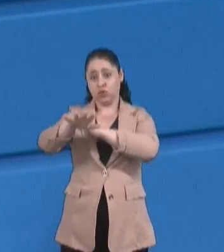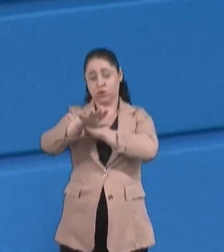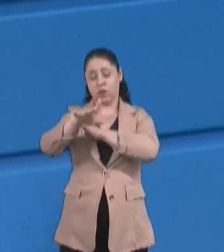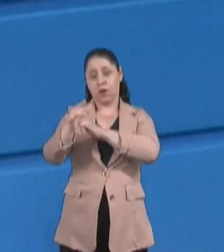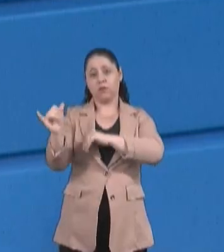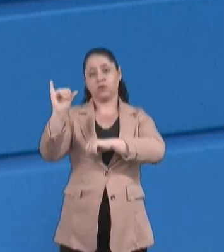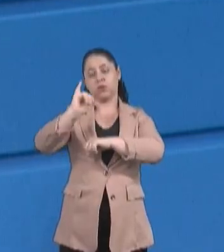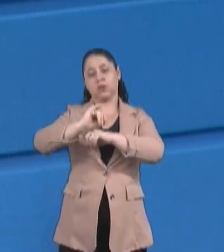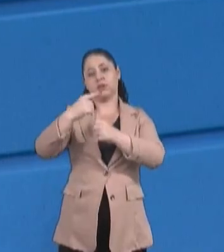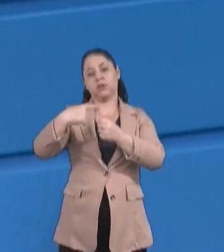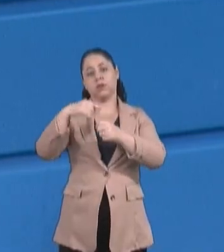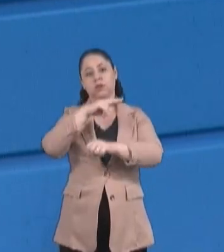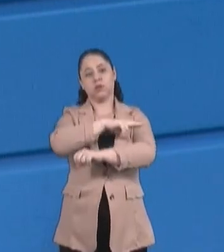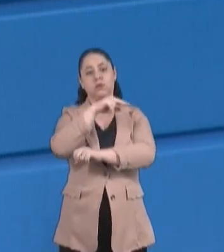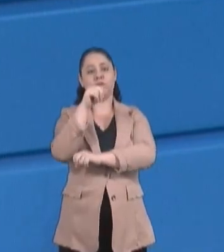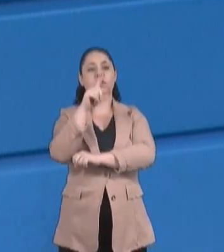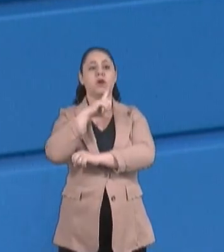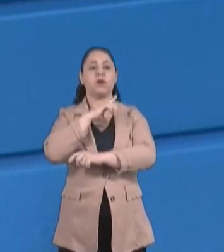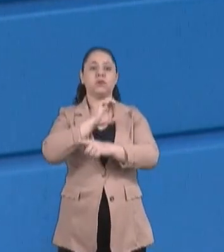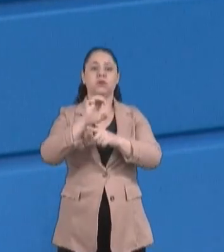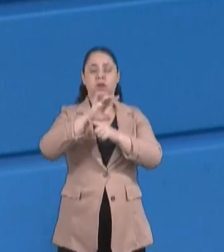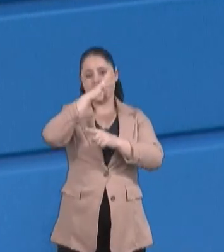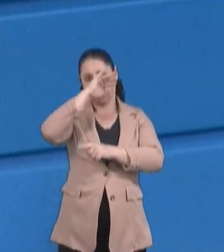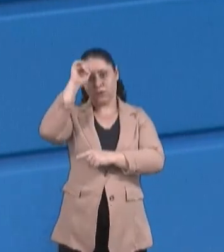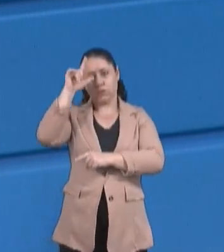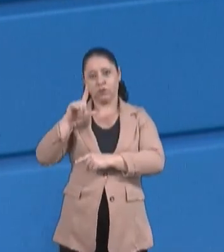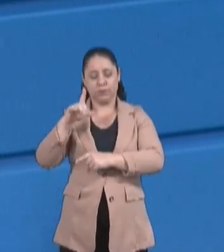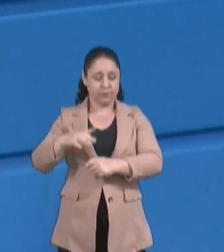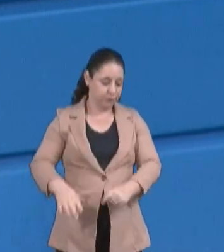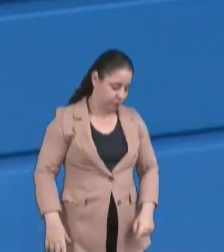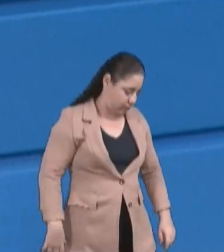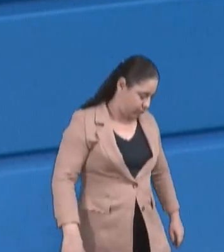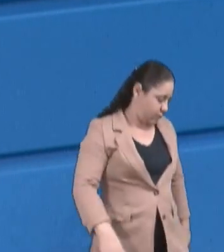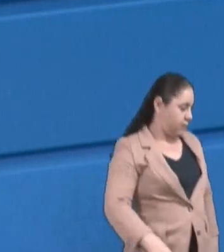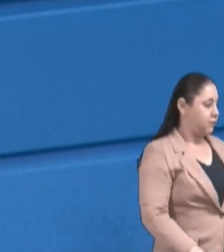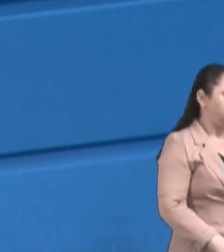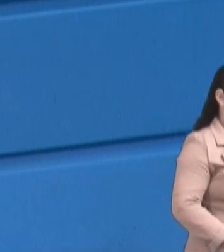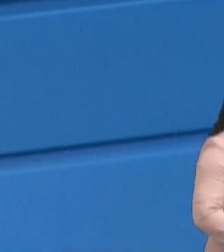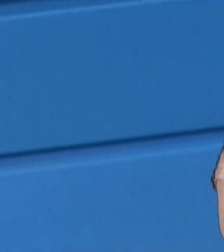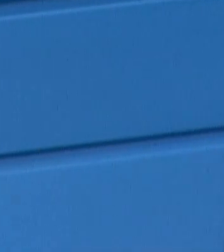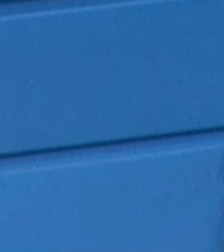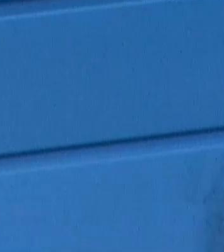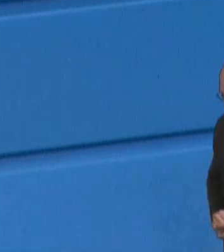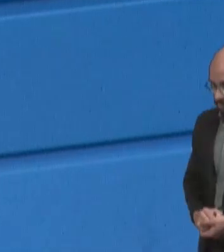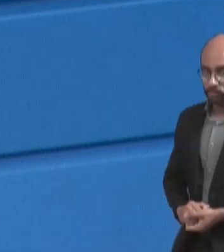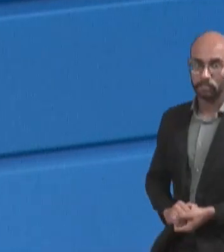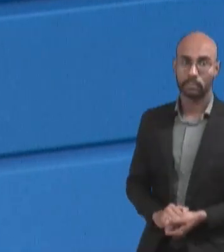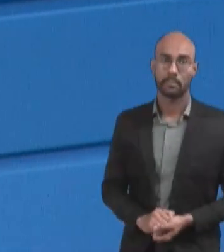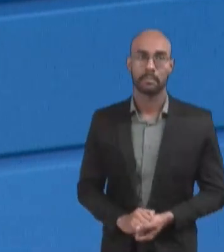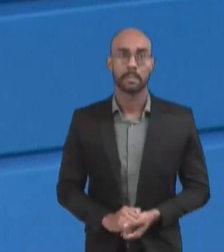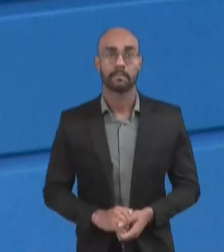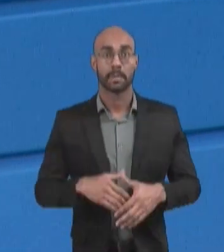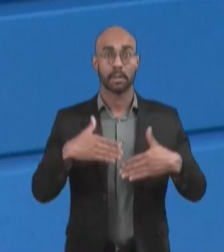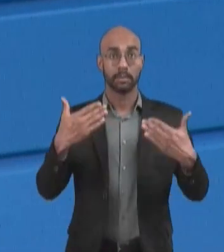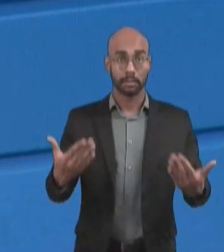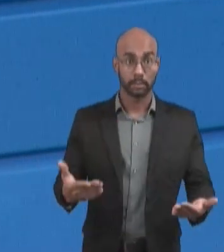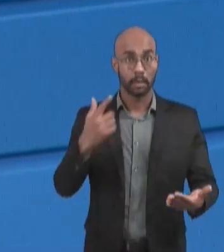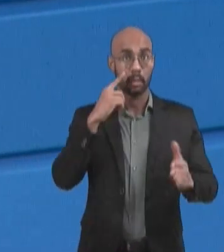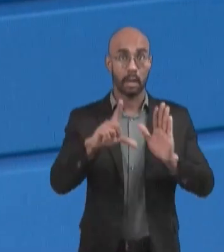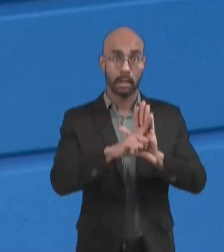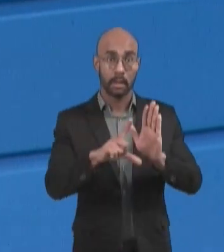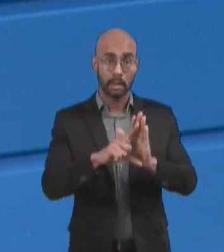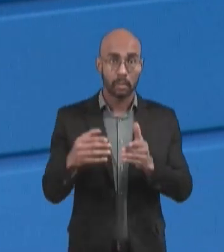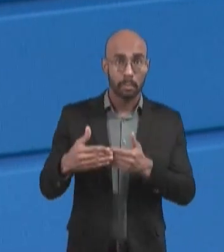com sede e foro no município de Nova Andradina, estado de Mato Grosso do Sul. Esta lei entra em vigor na data de sua